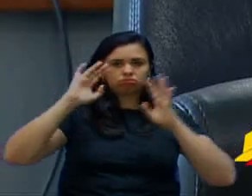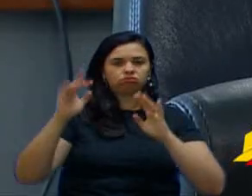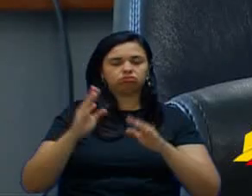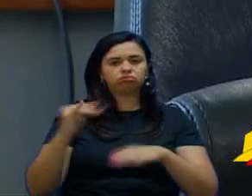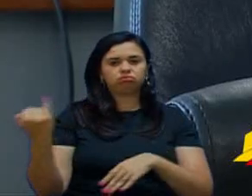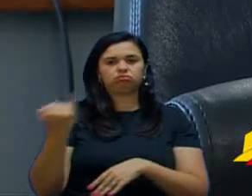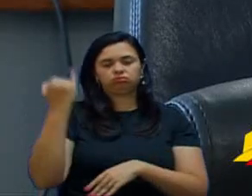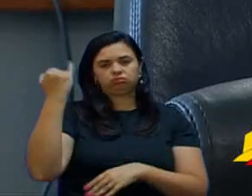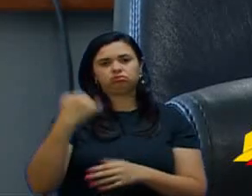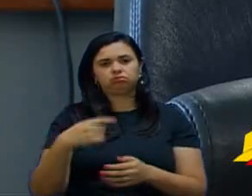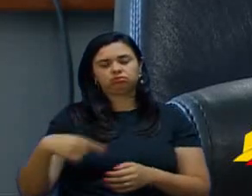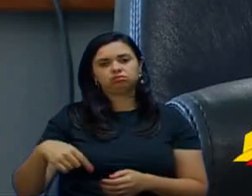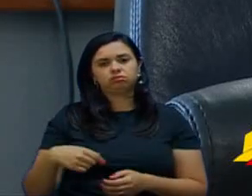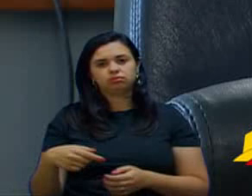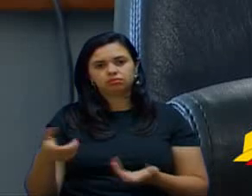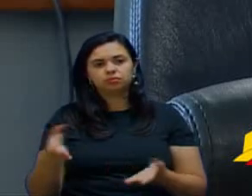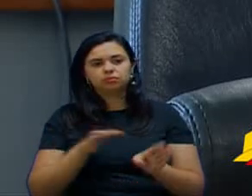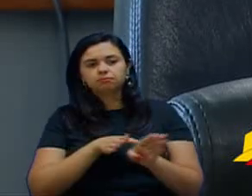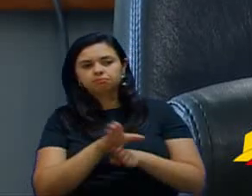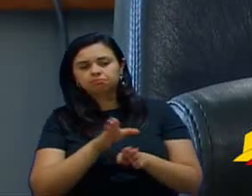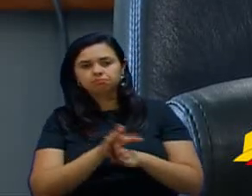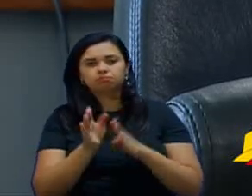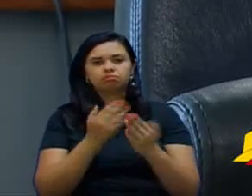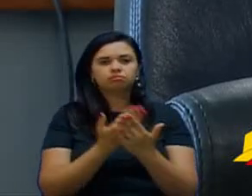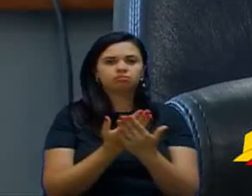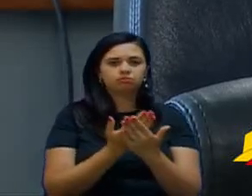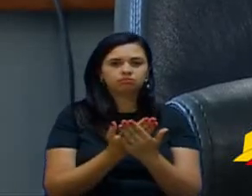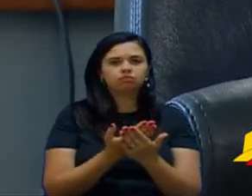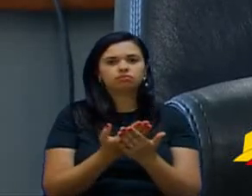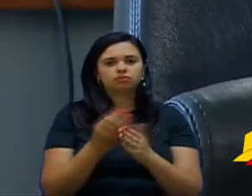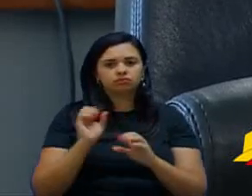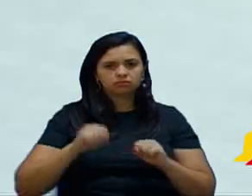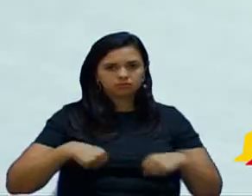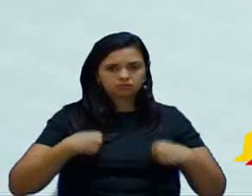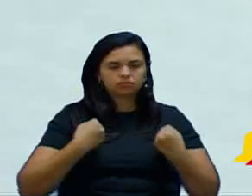escolar, nós temos feito a diferença ali com os pais,